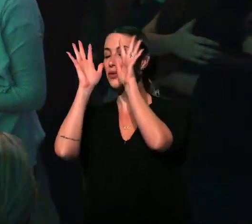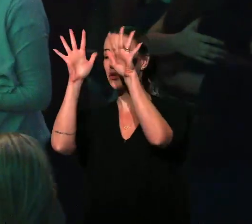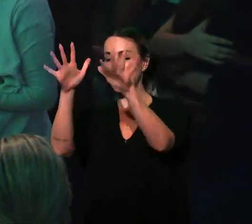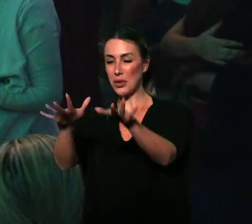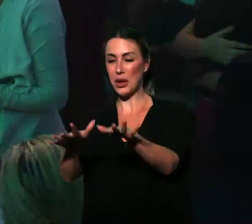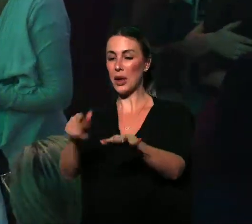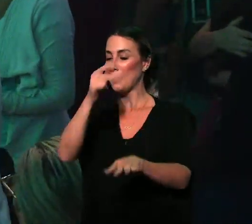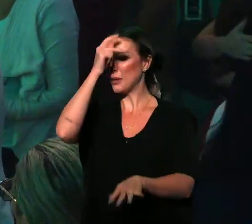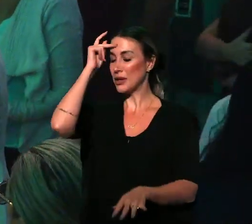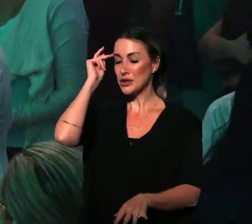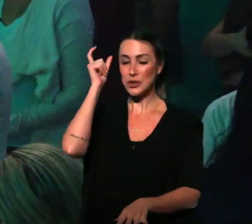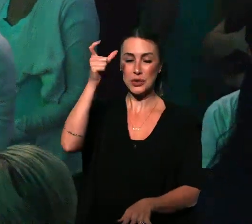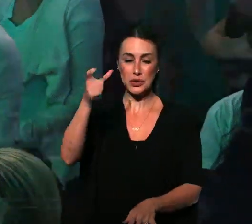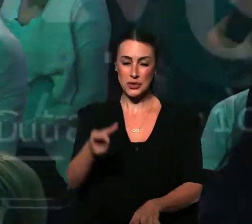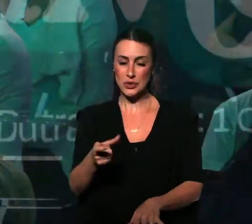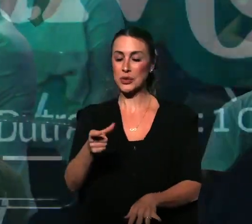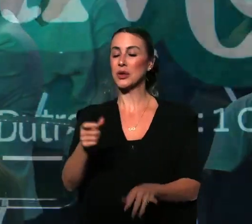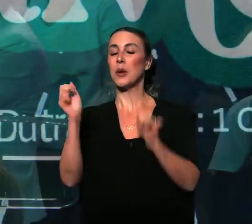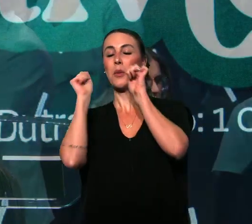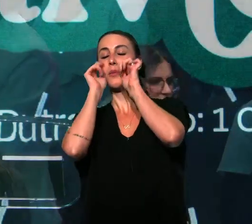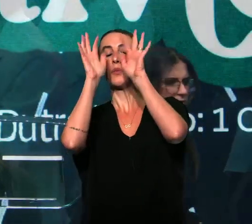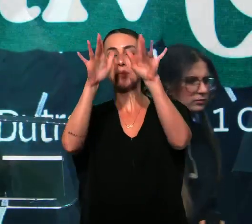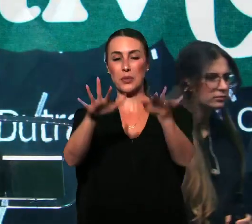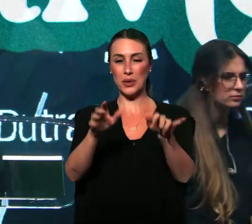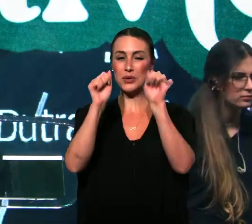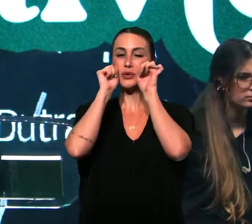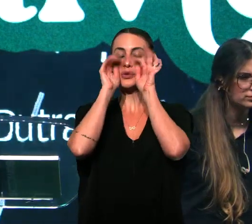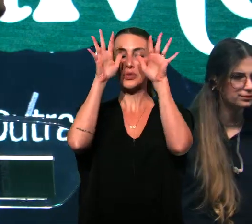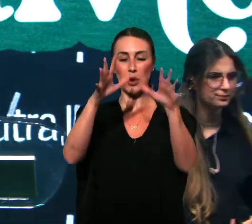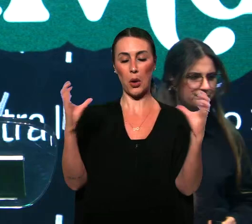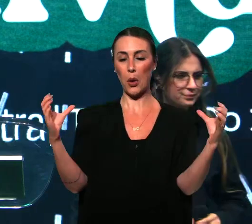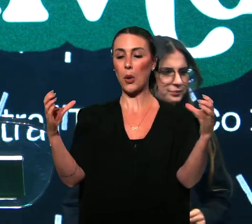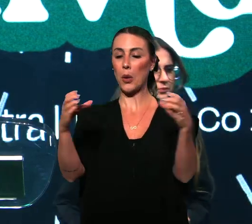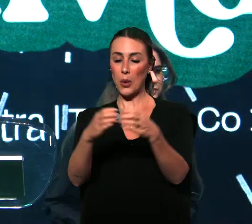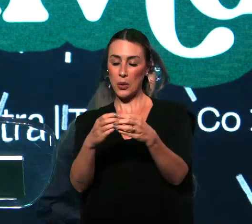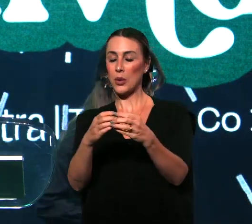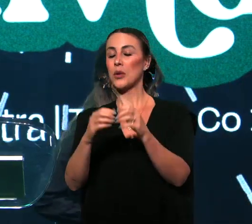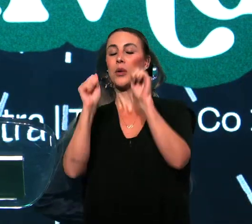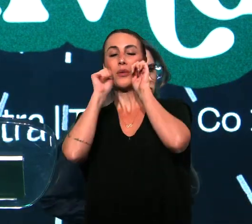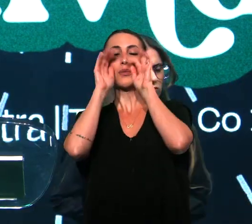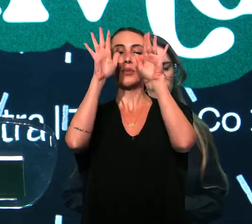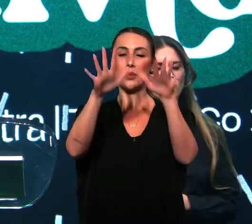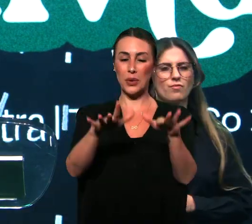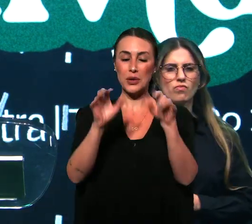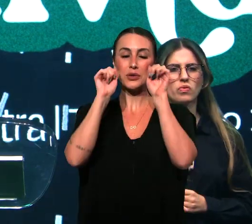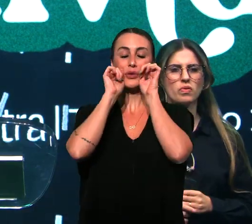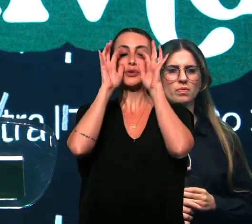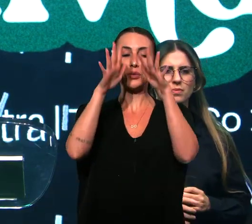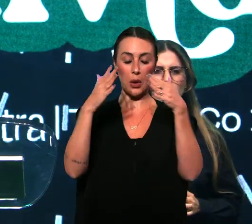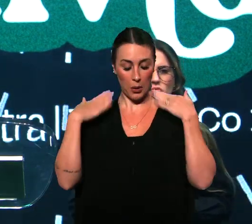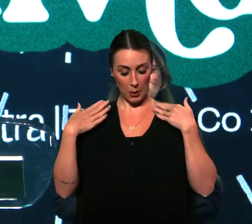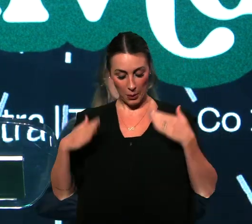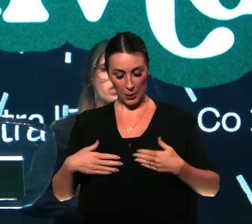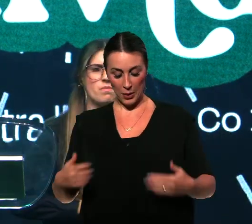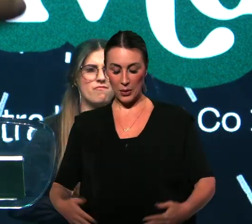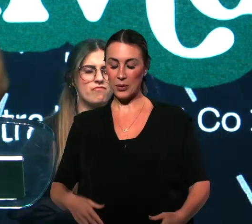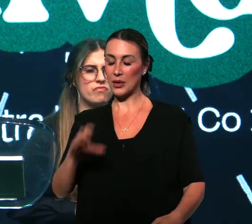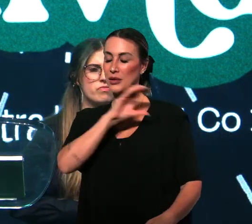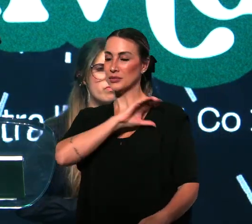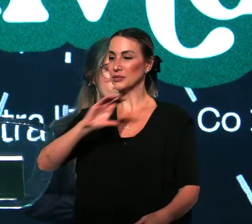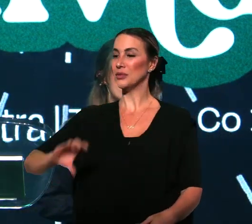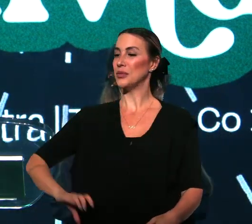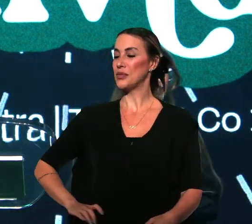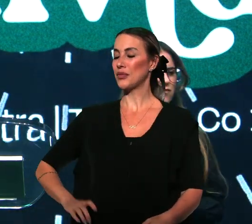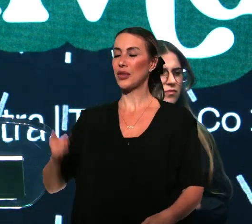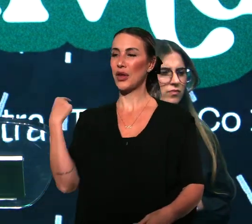coletivo, bênção sobre o corpo de Cristo nessa igreja. Deus, como ministério aqui nessa igreja, como um ministério, como jovens nesse